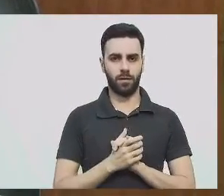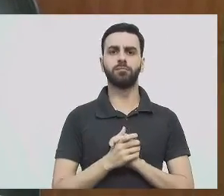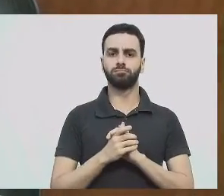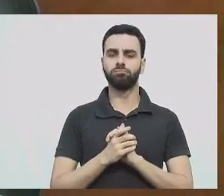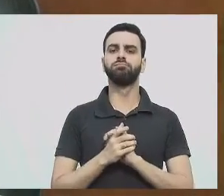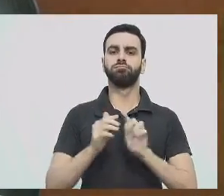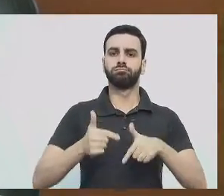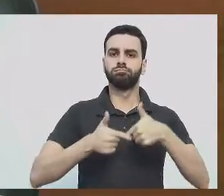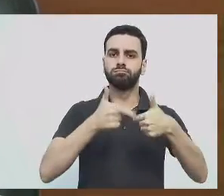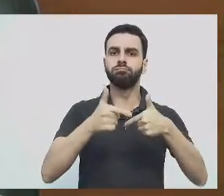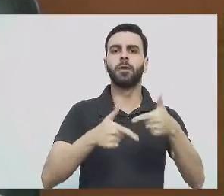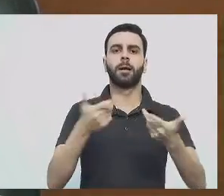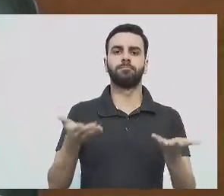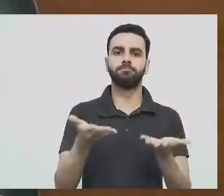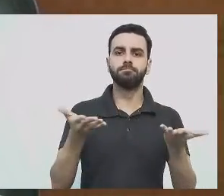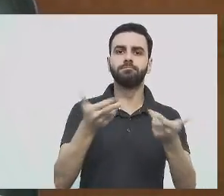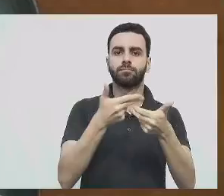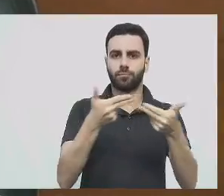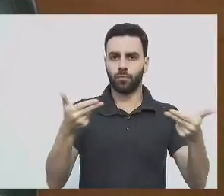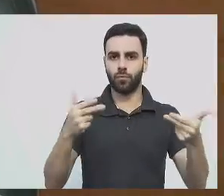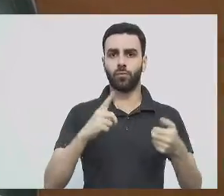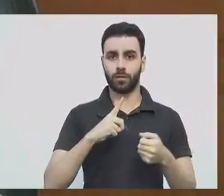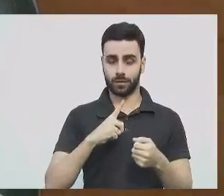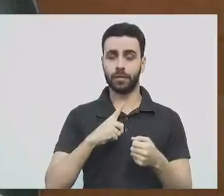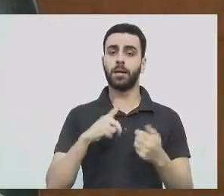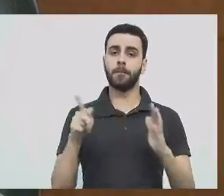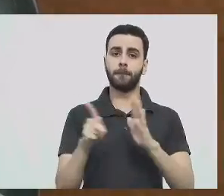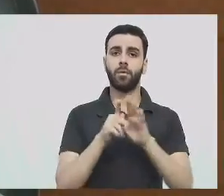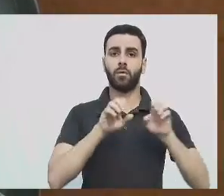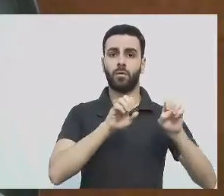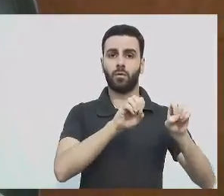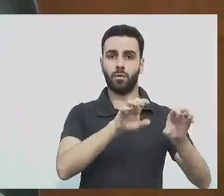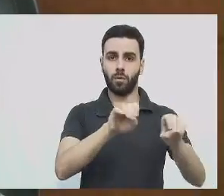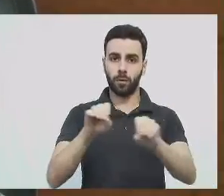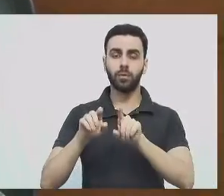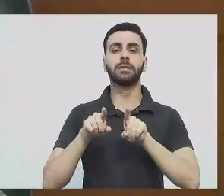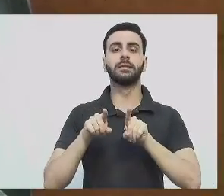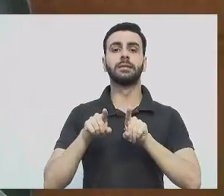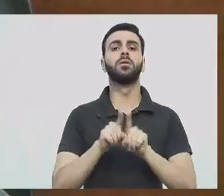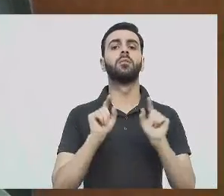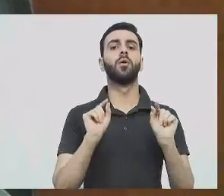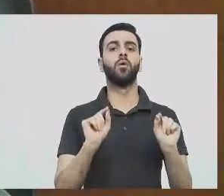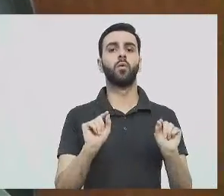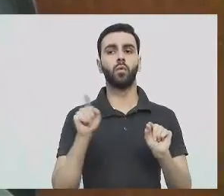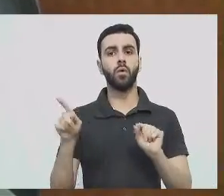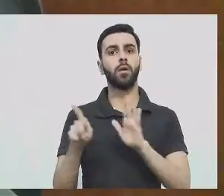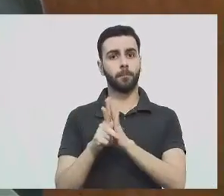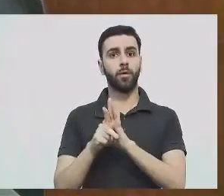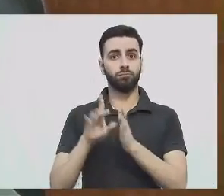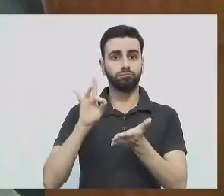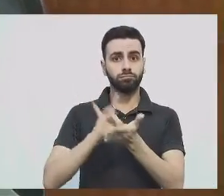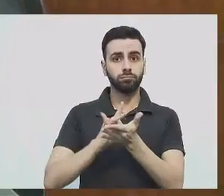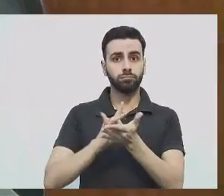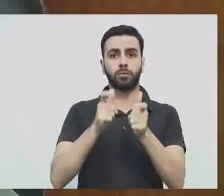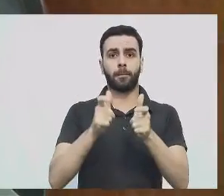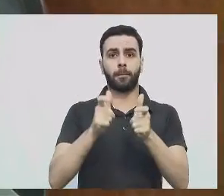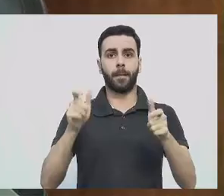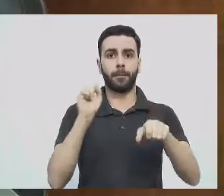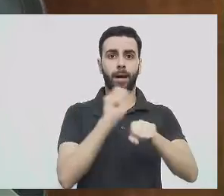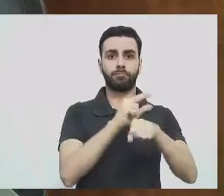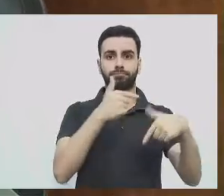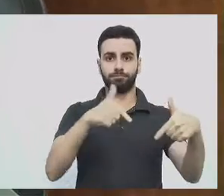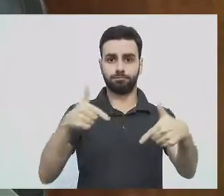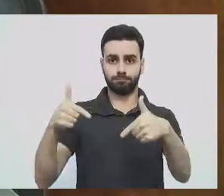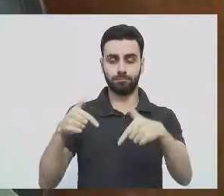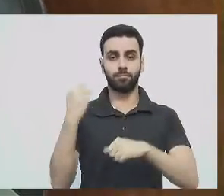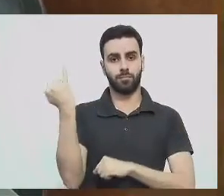serviço prestado à nossa cidade, em termos educacionais, mas também como geradora de emprego aqui na nossa